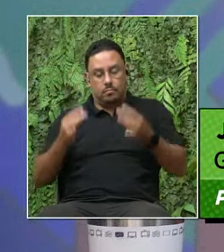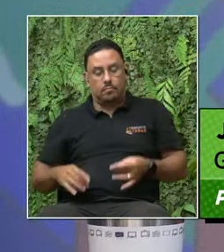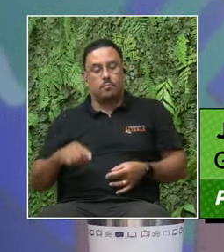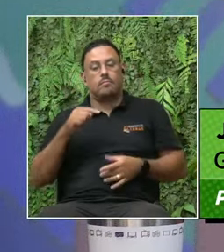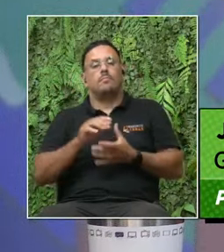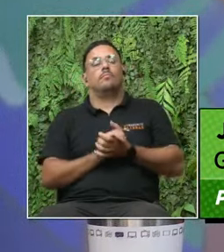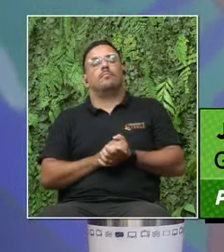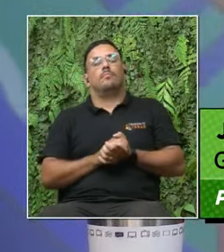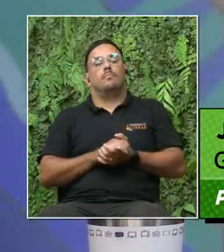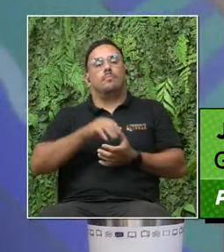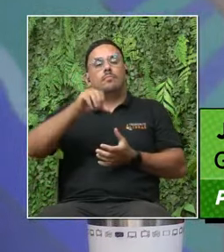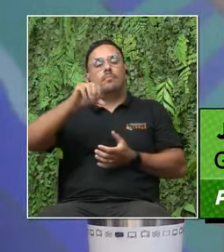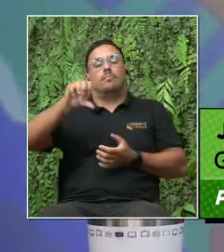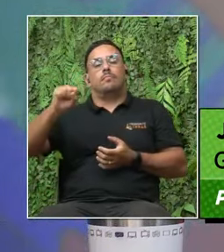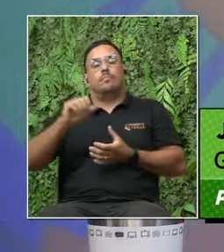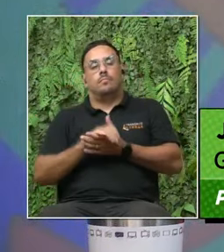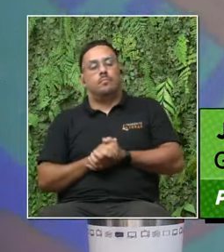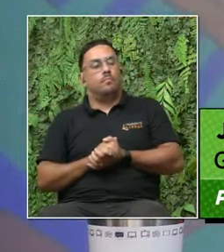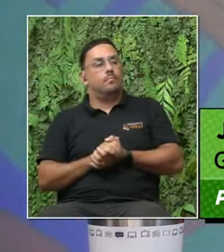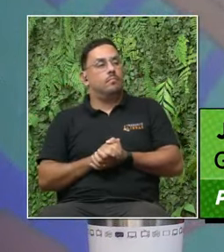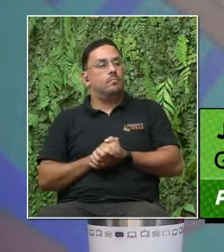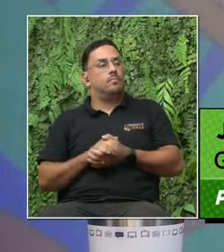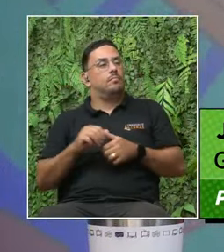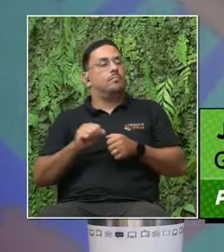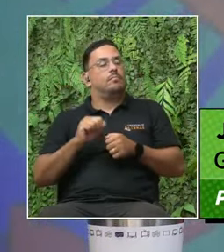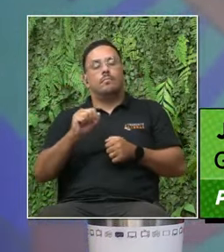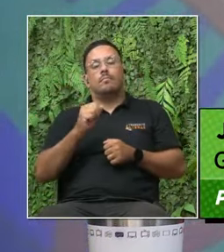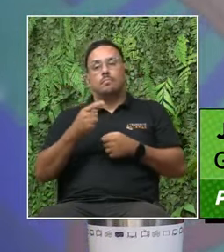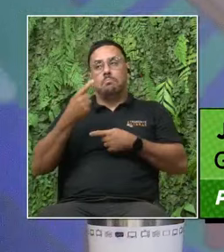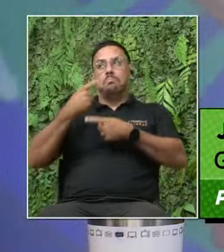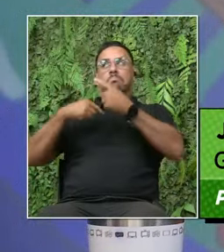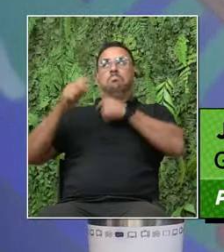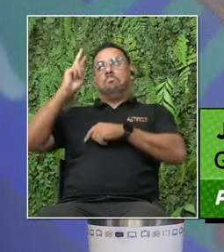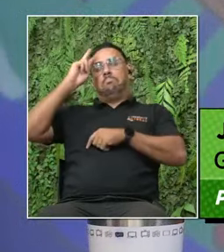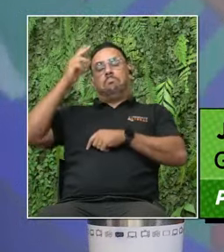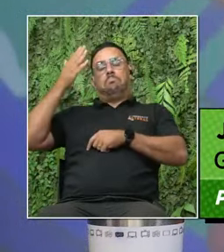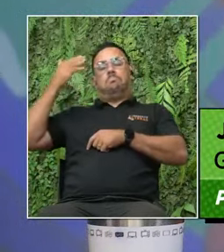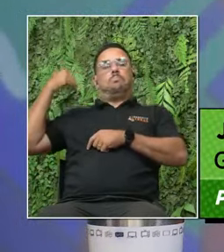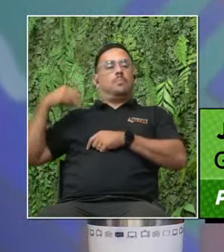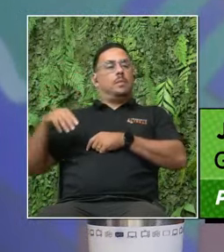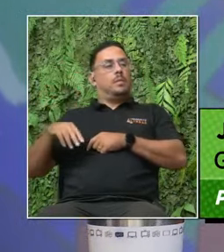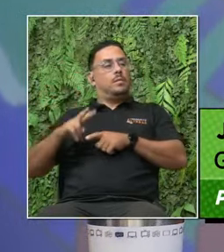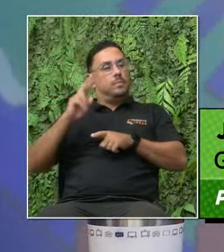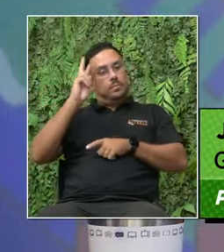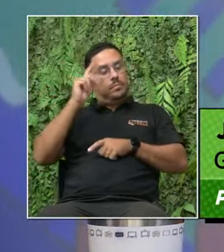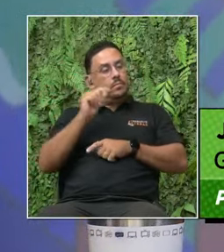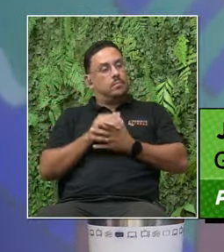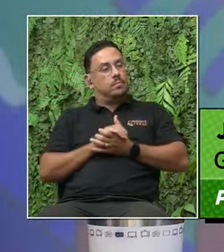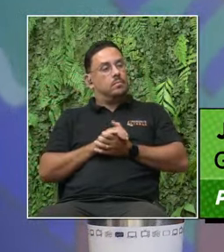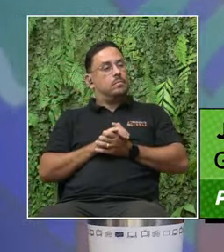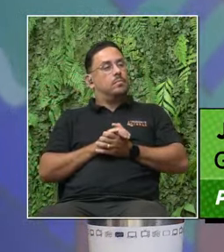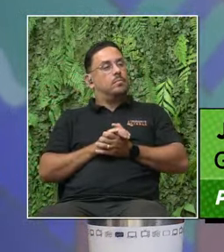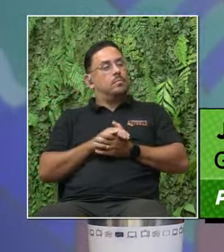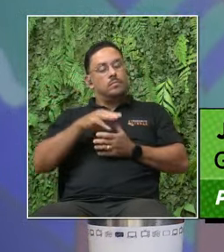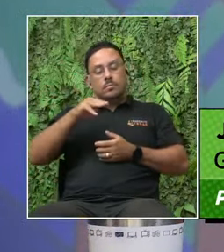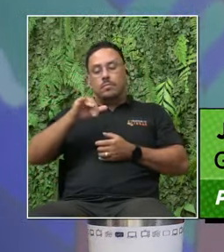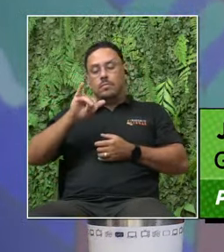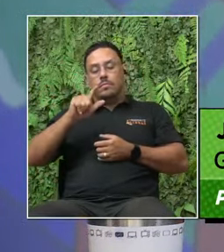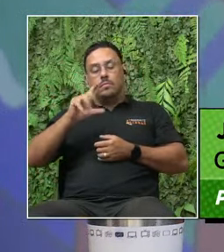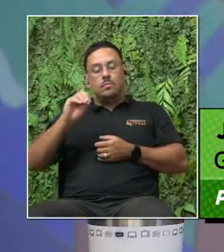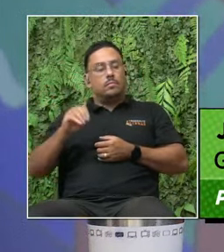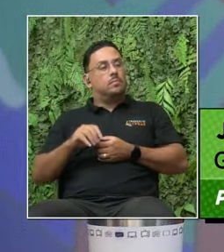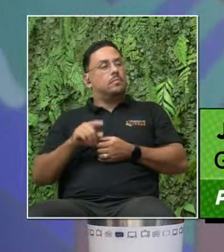aqui na 98 8 fazendo uma retrospectiva aí eh Lembrando que o milito